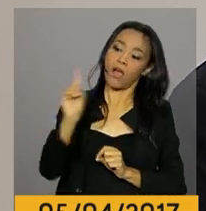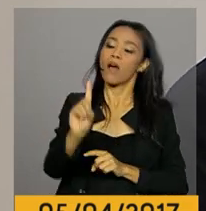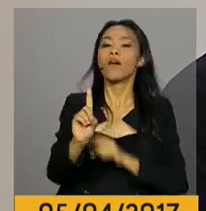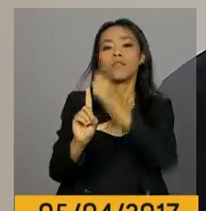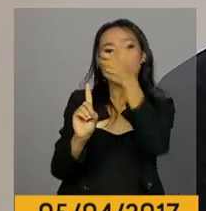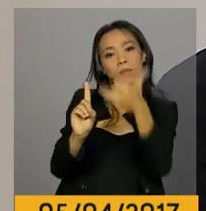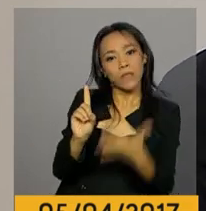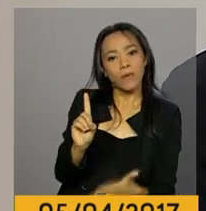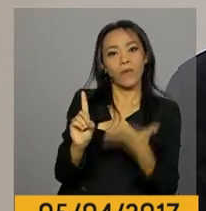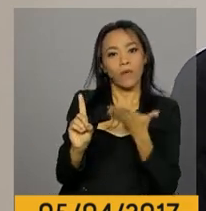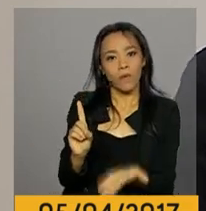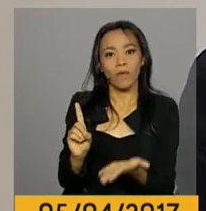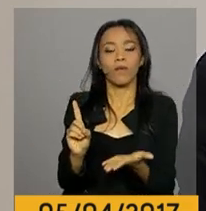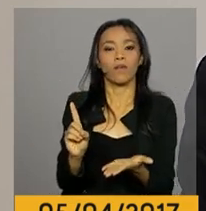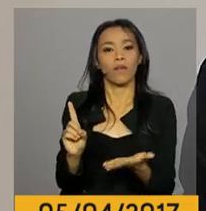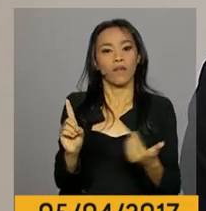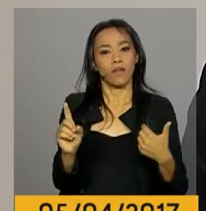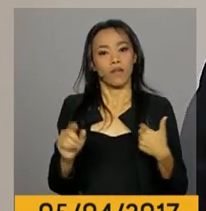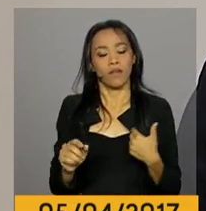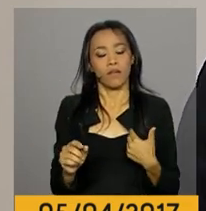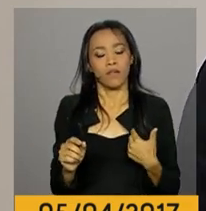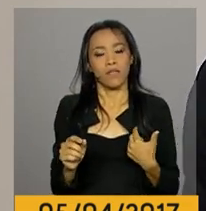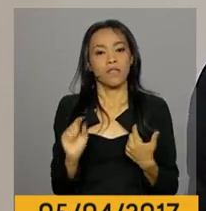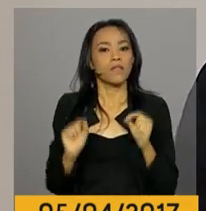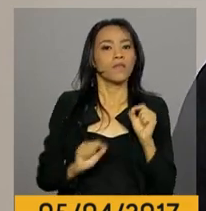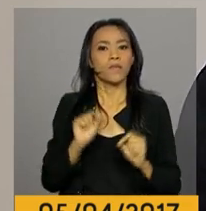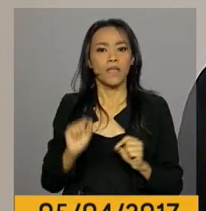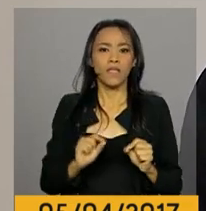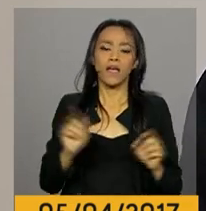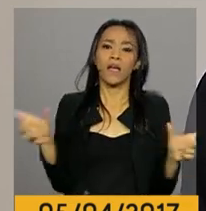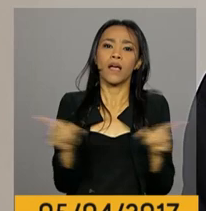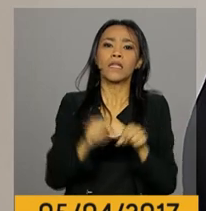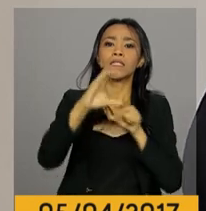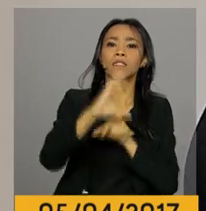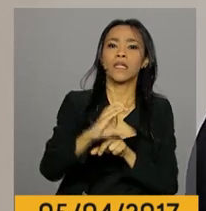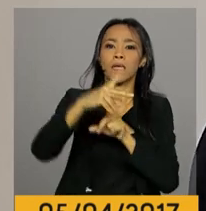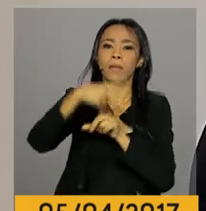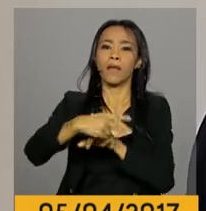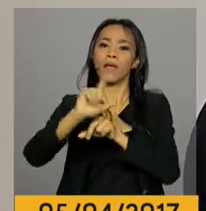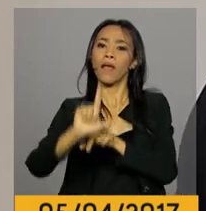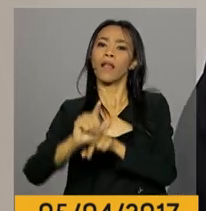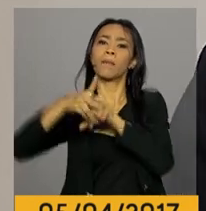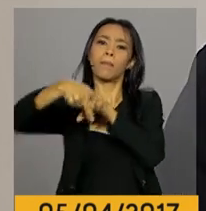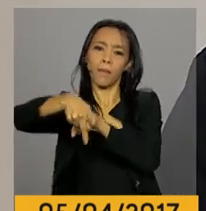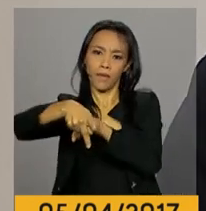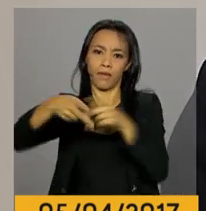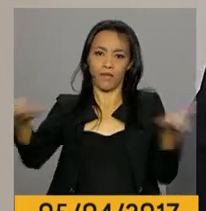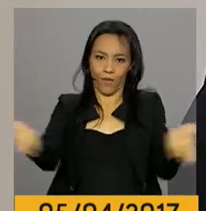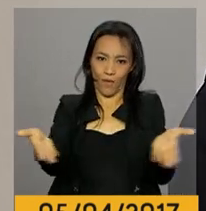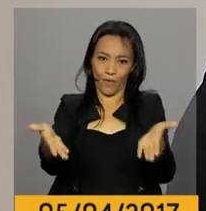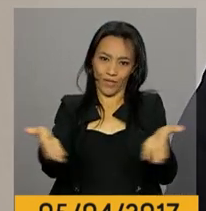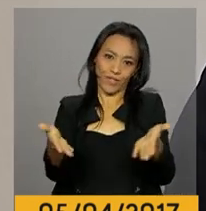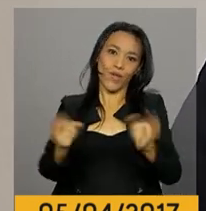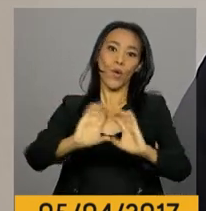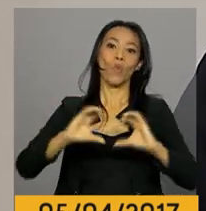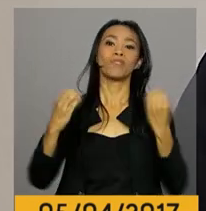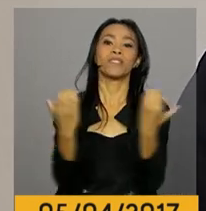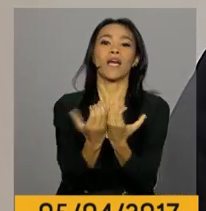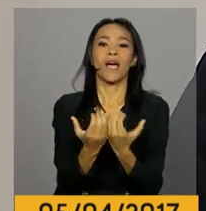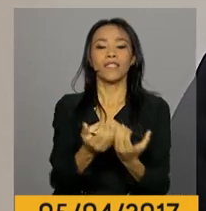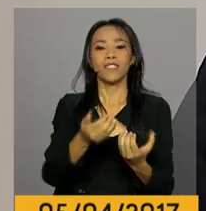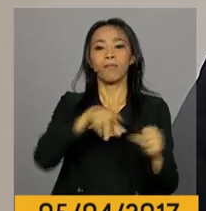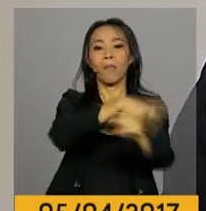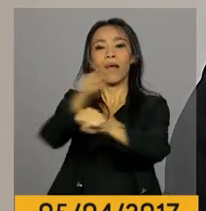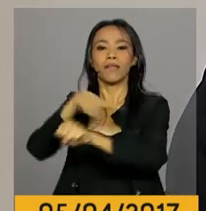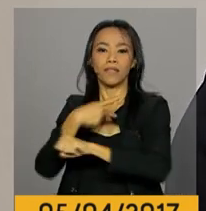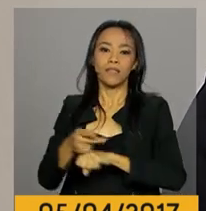presidente do Brasil e da cplp no presente momento portanto